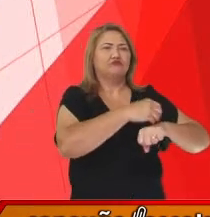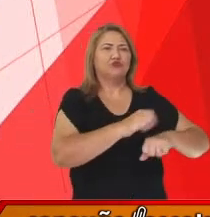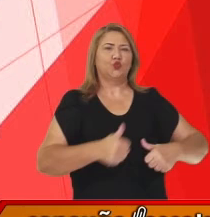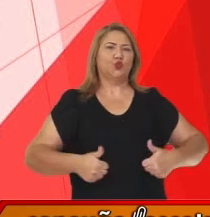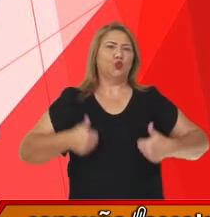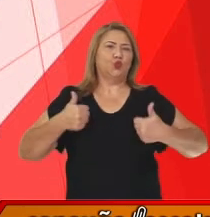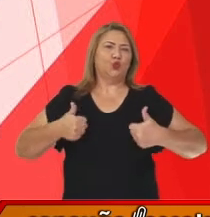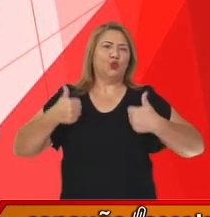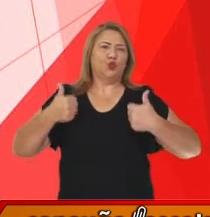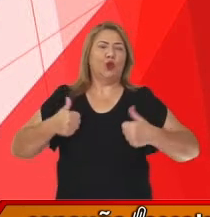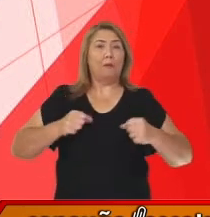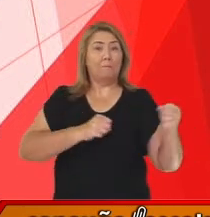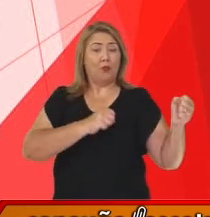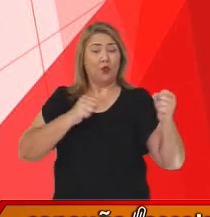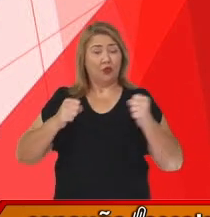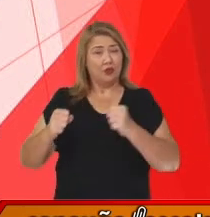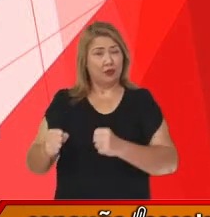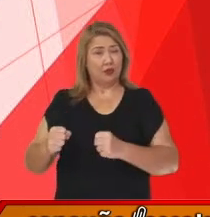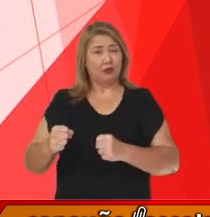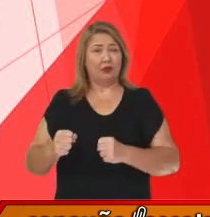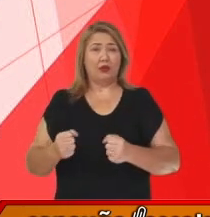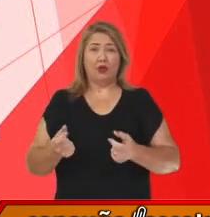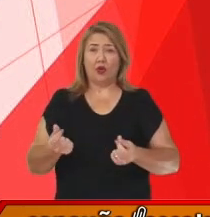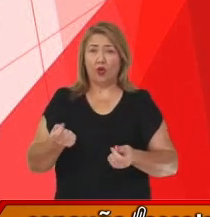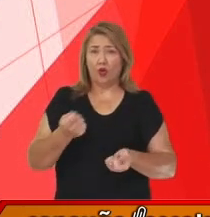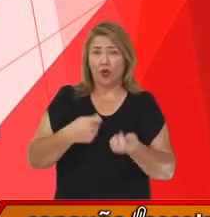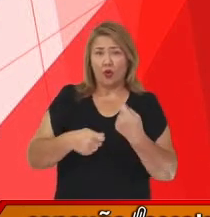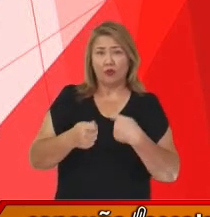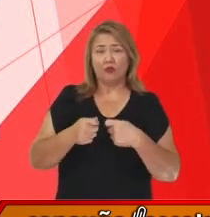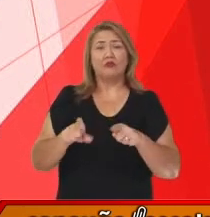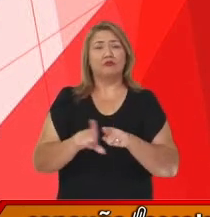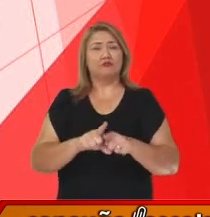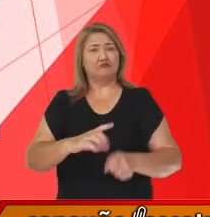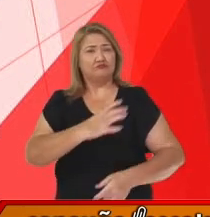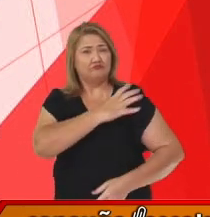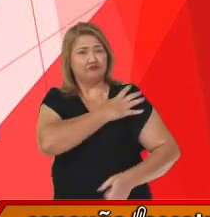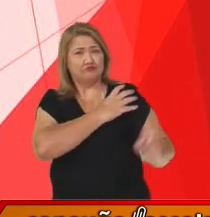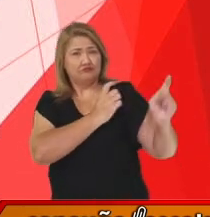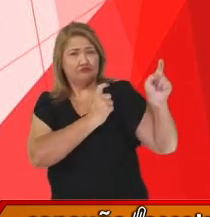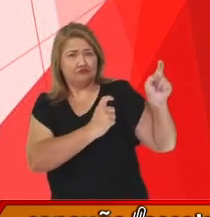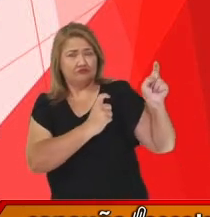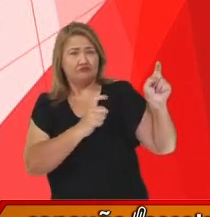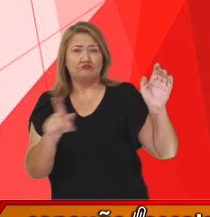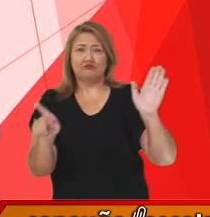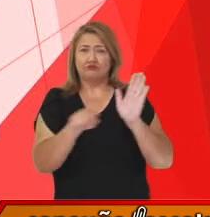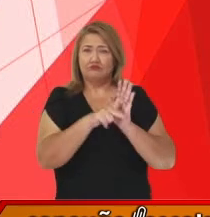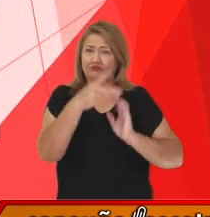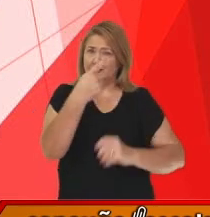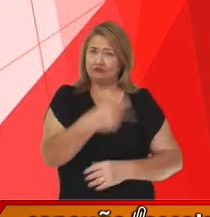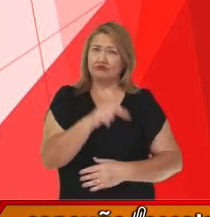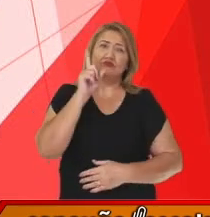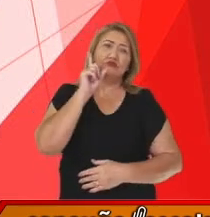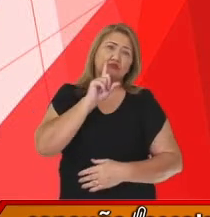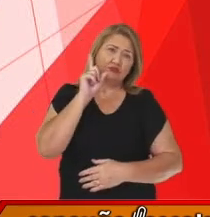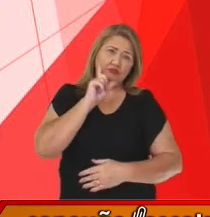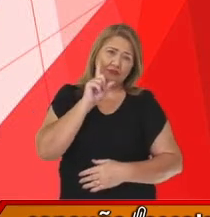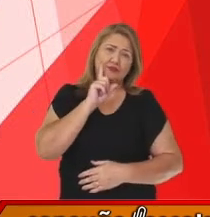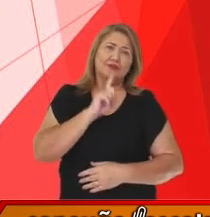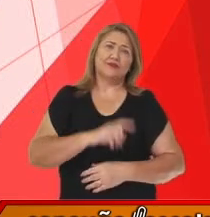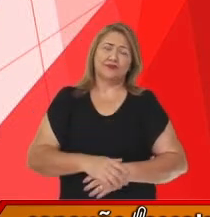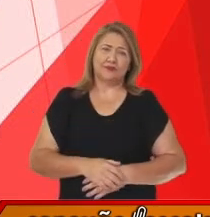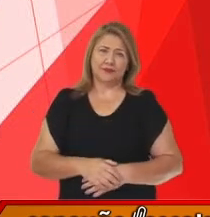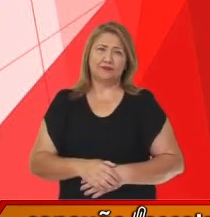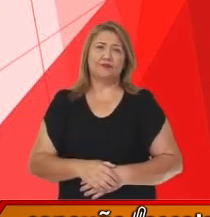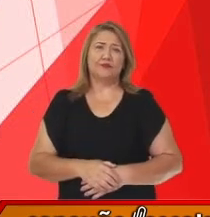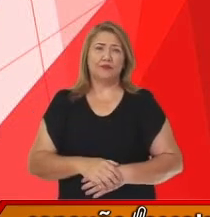engrandecer o poder econômico militar dos Estados Unidos. E sempre associada nessa própria